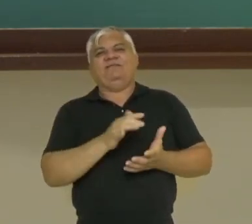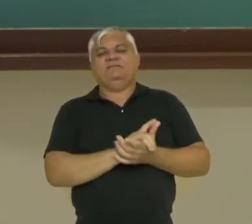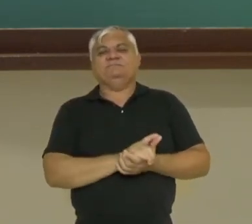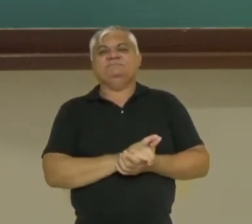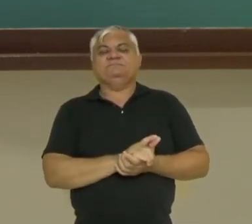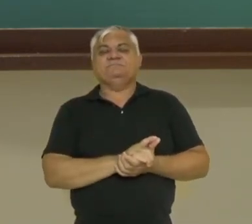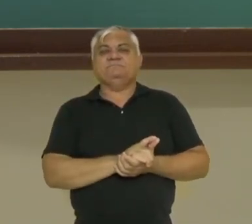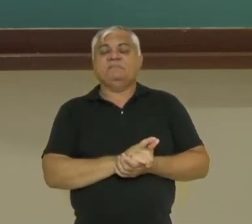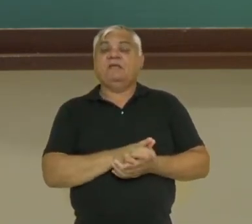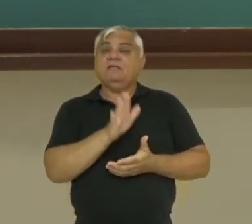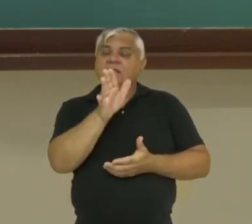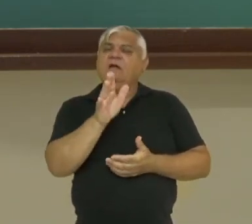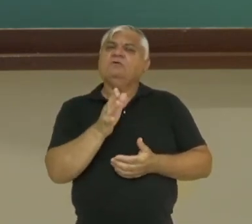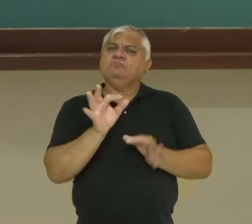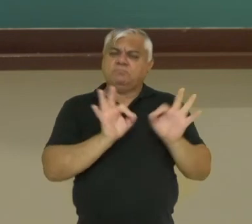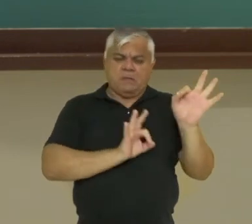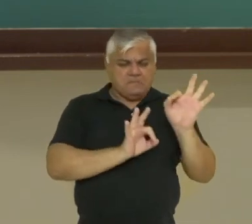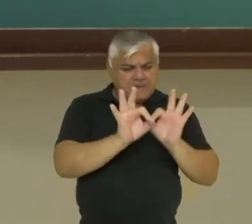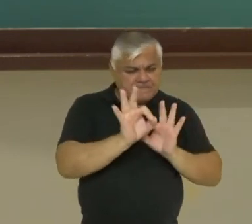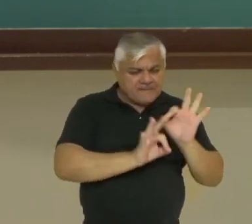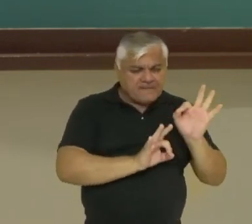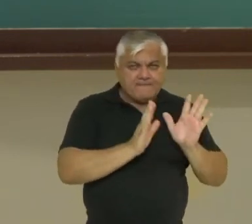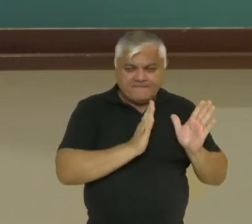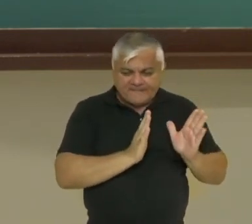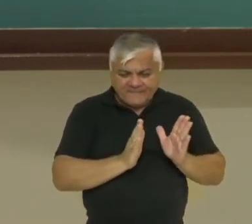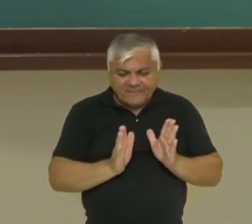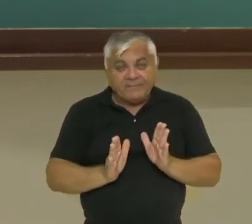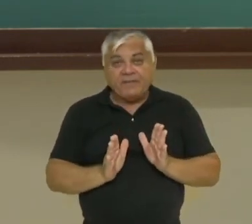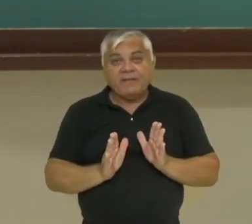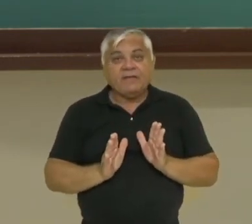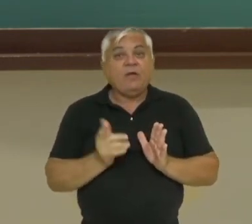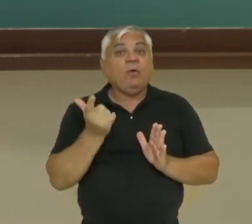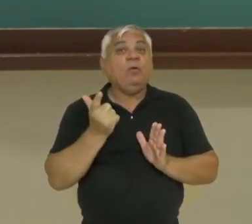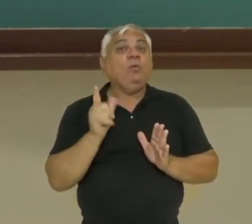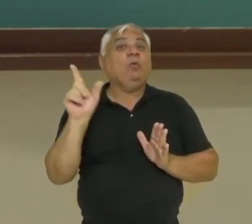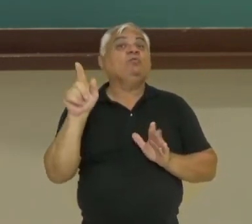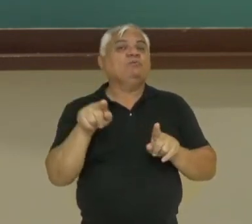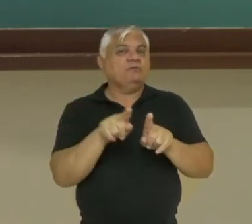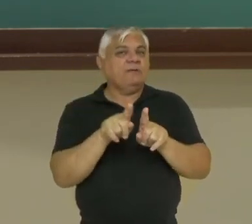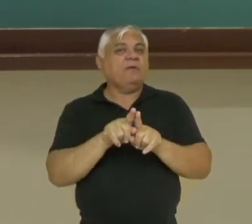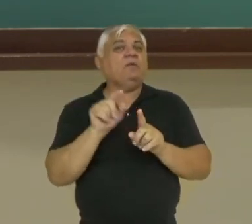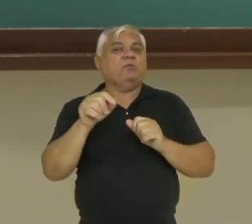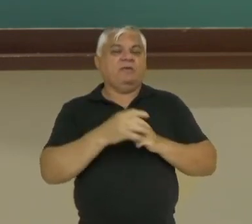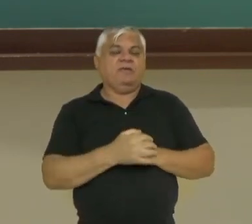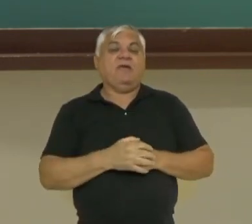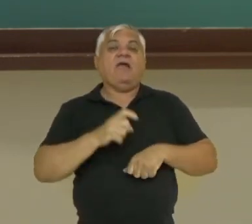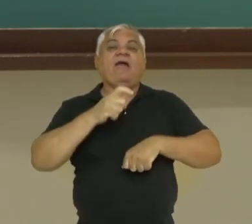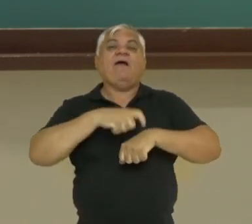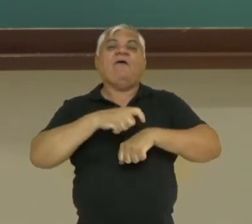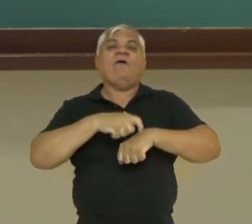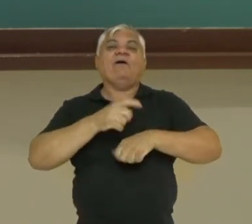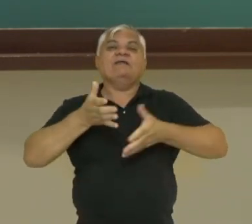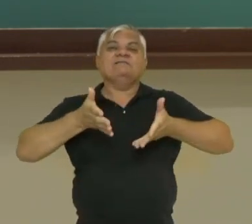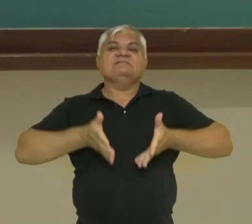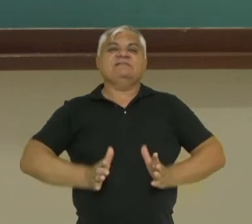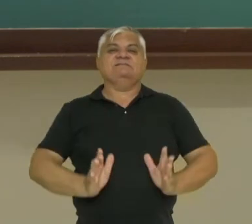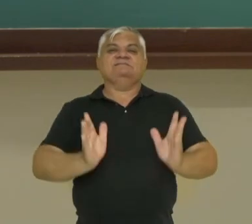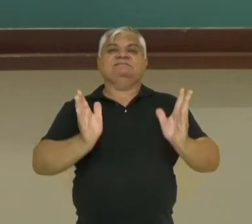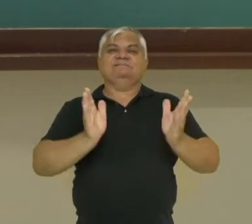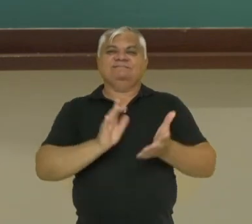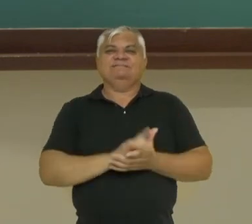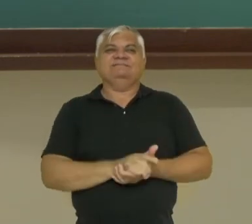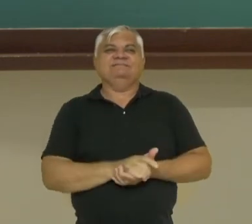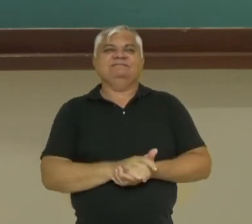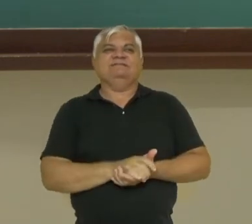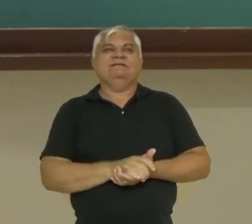partir do momento que você planejou tudo isso, outra coisa que a gente tem que planejar agora é esse momento, é esse parto.